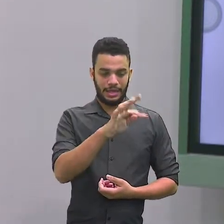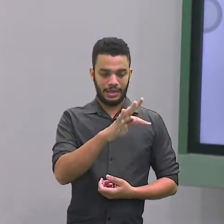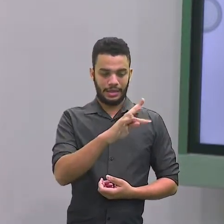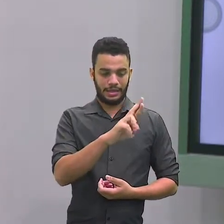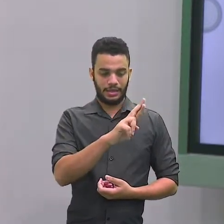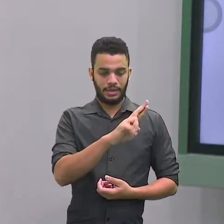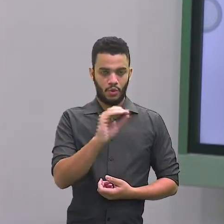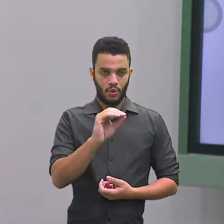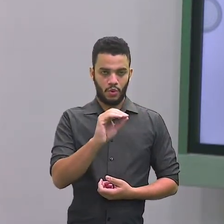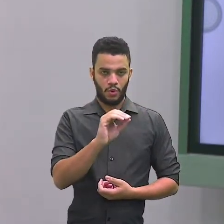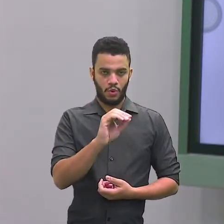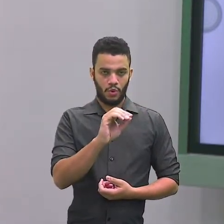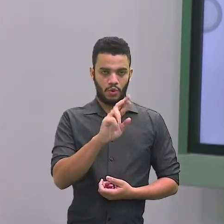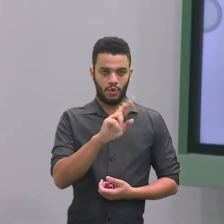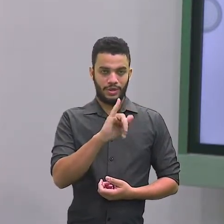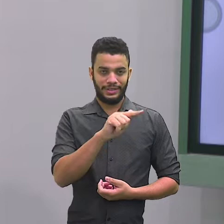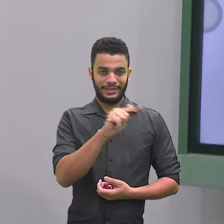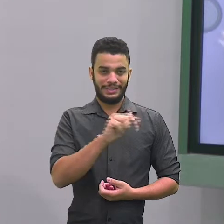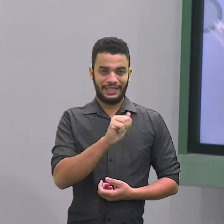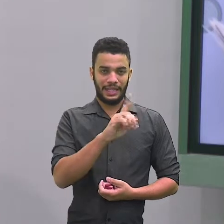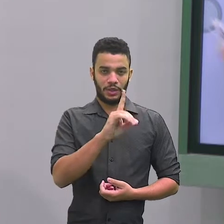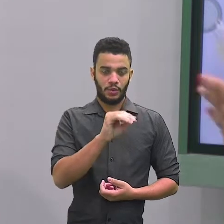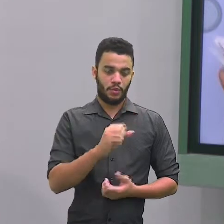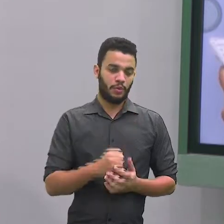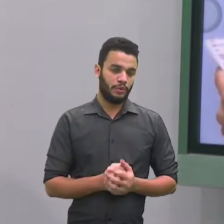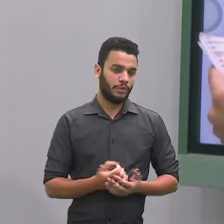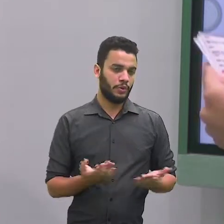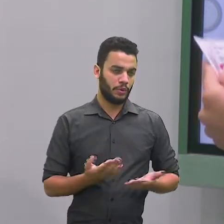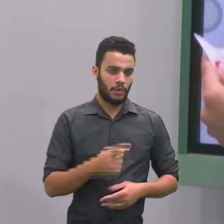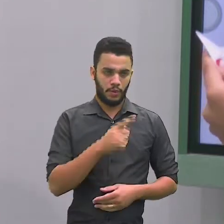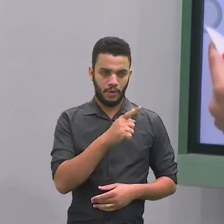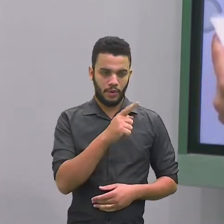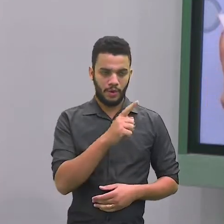Aterrorizado. Aterrorizado.